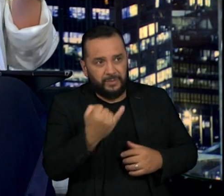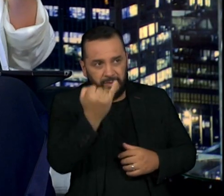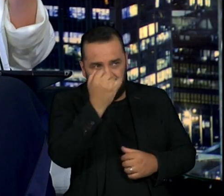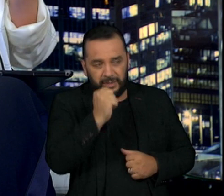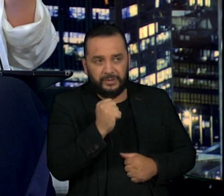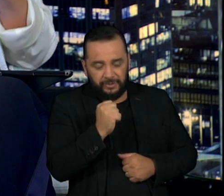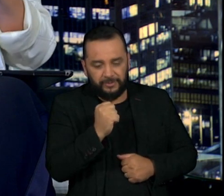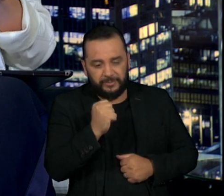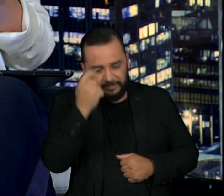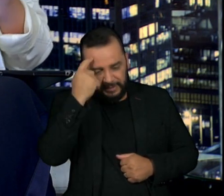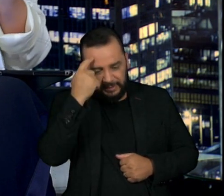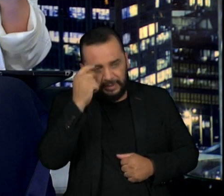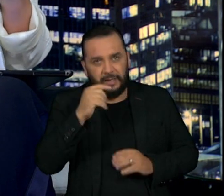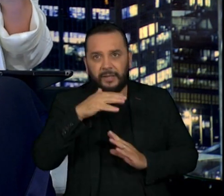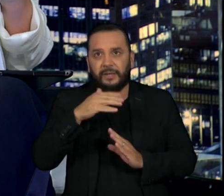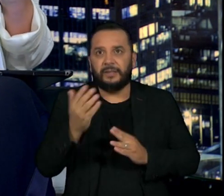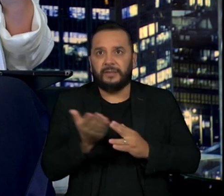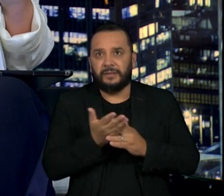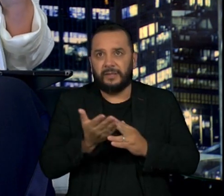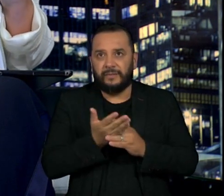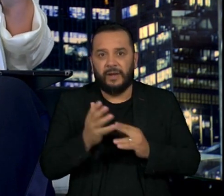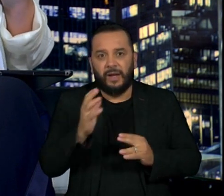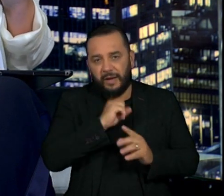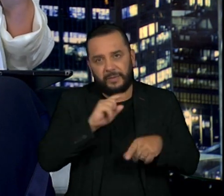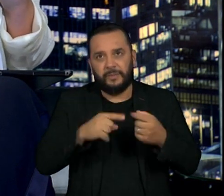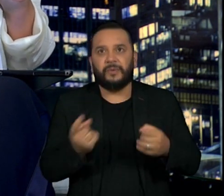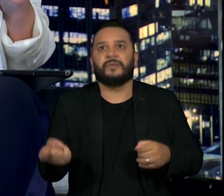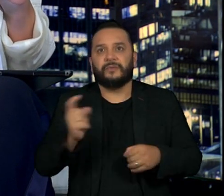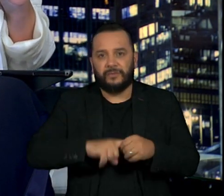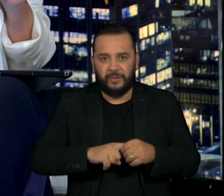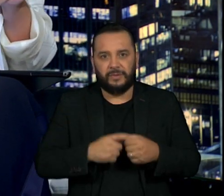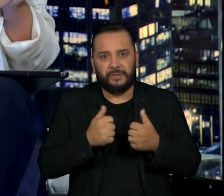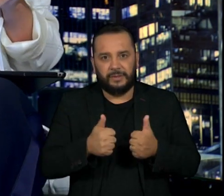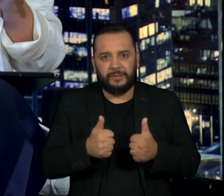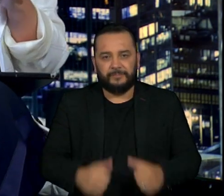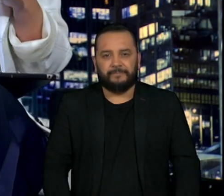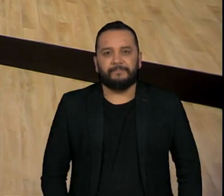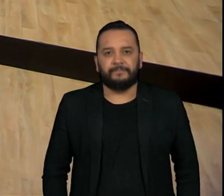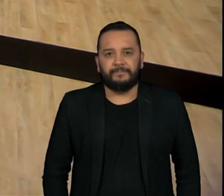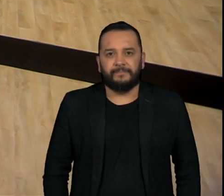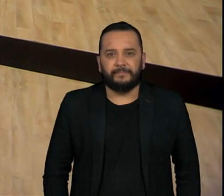precisar chamar um intervalinho e a gente já retoma. Não saia daí.